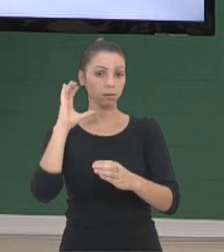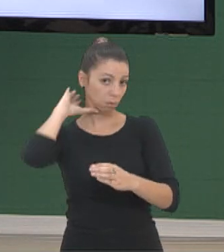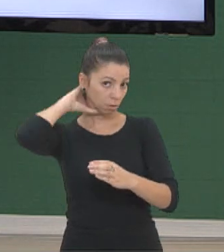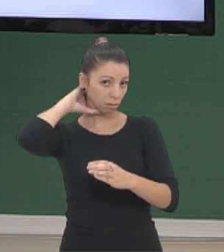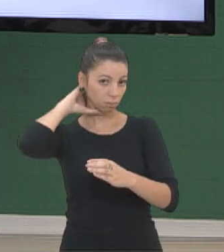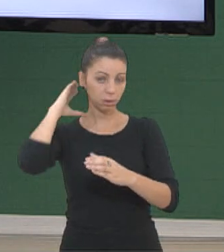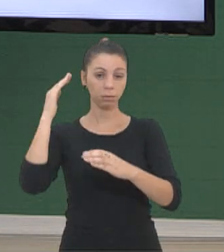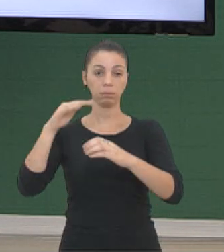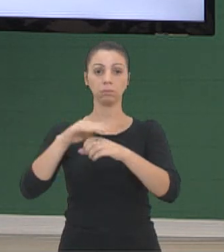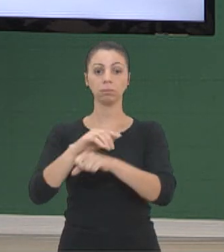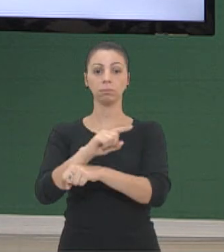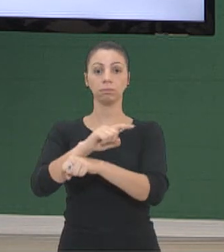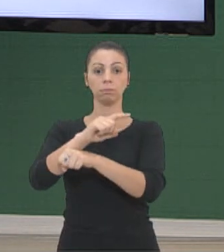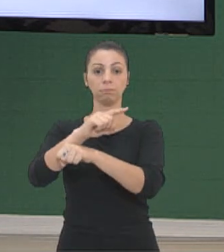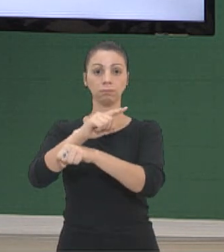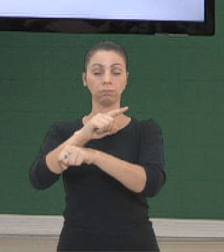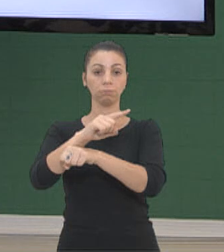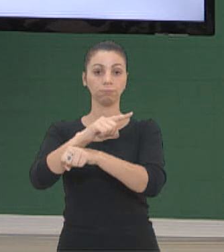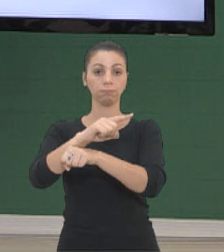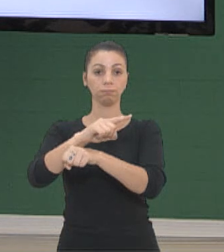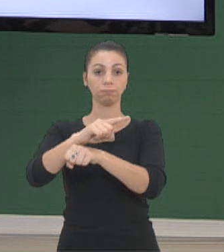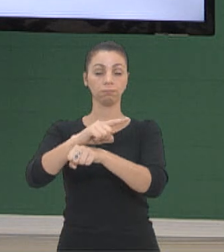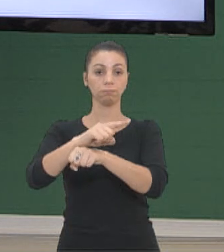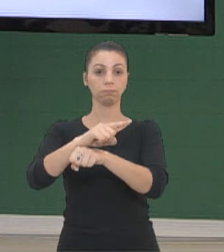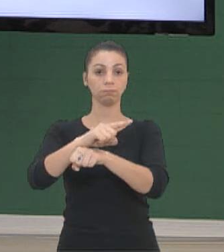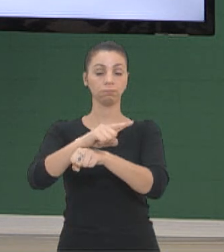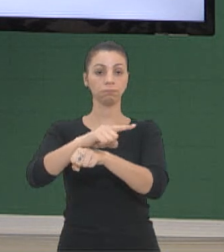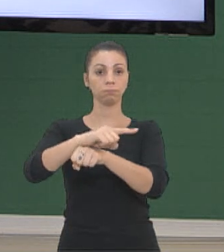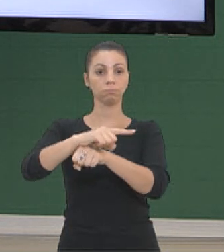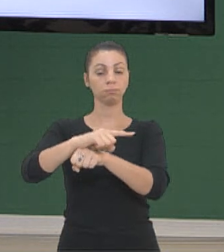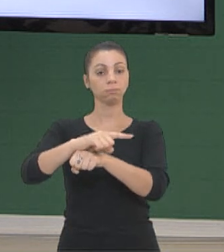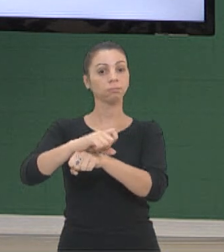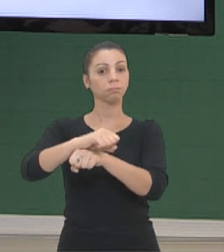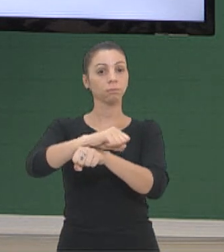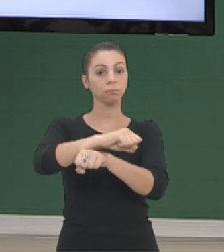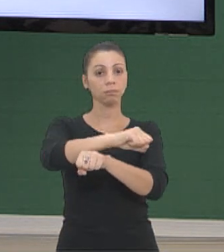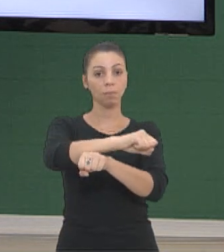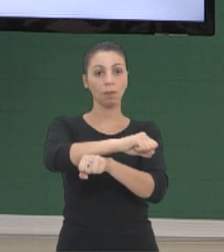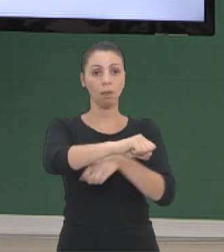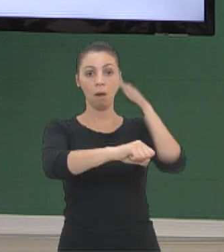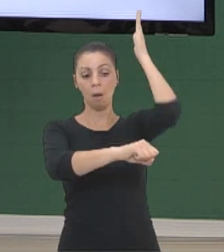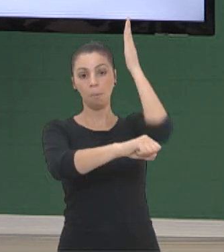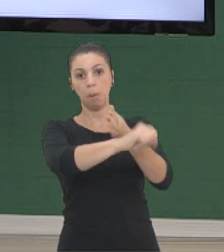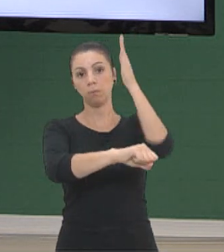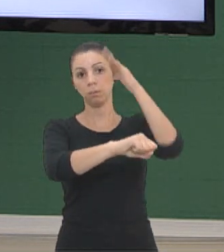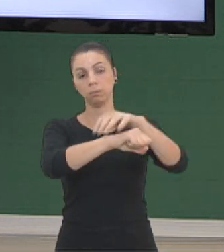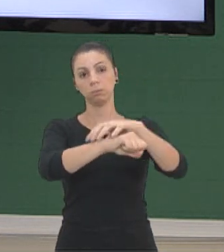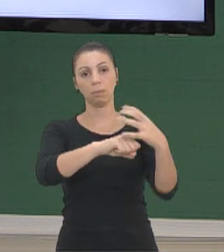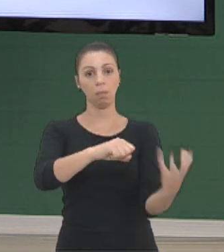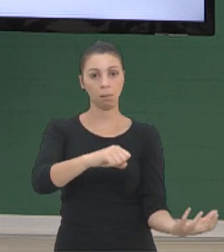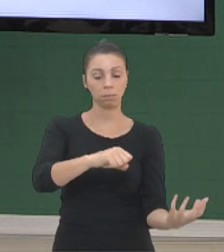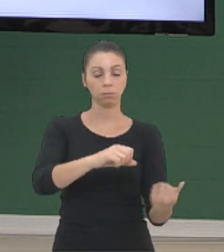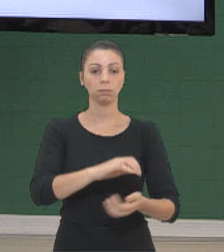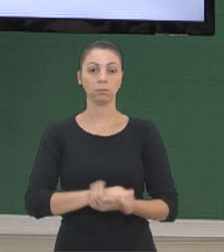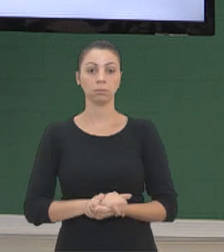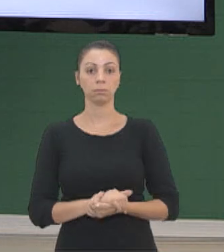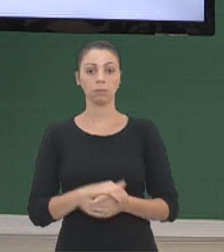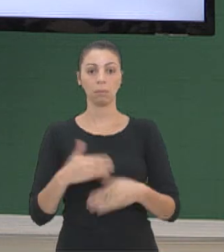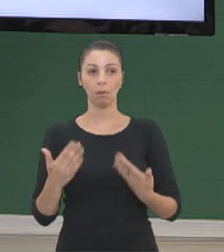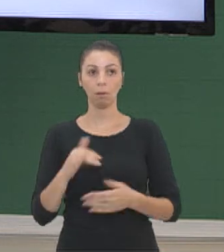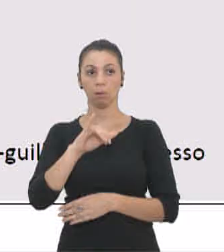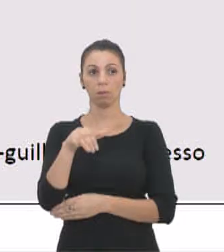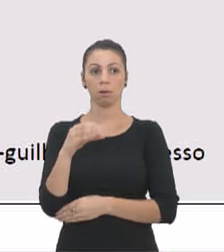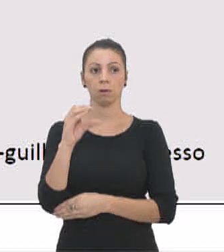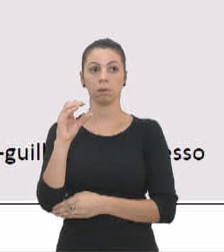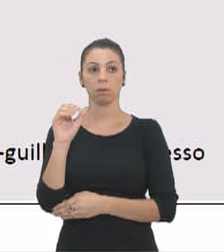então o carrasco dava início à sessão de horrores. Os jacobinos defendiam que o rei deveria